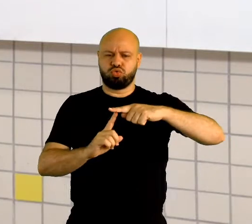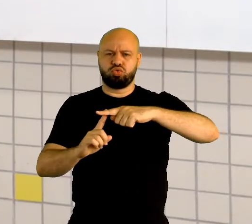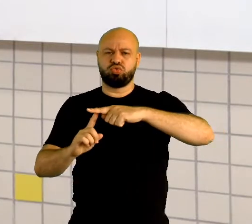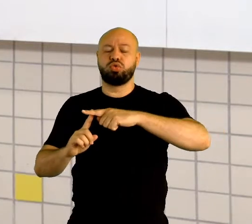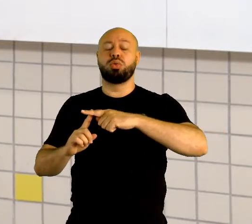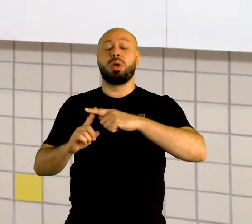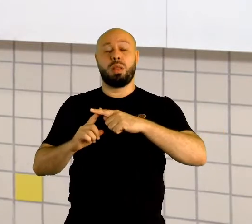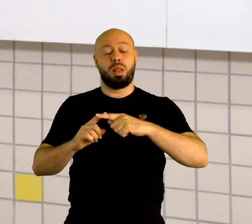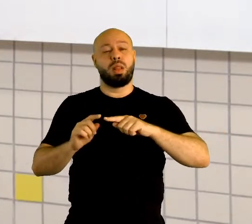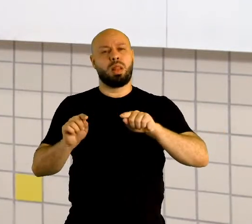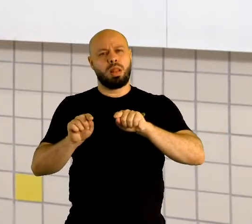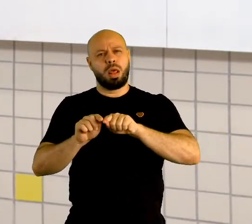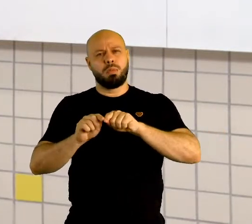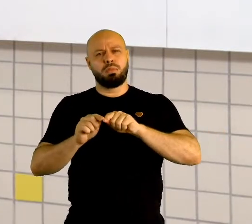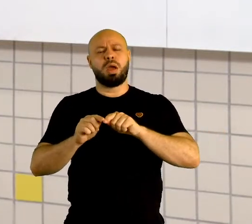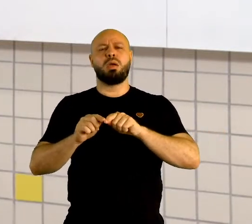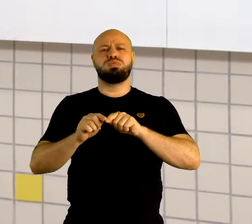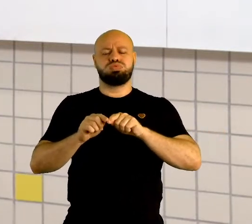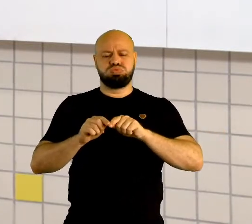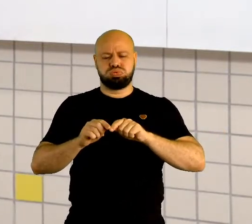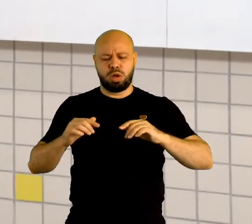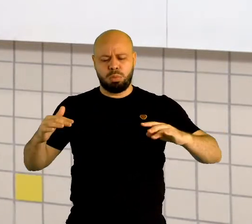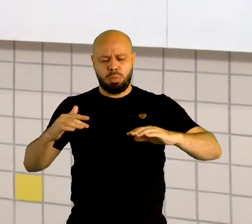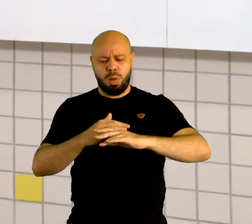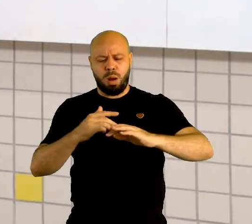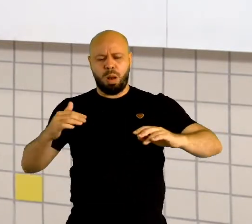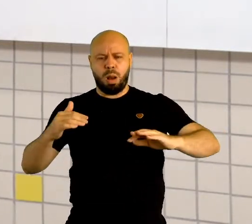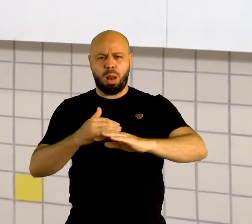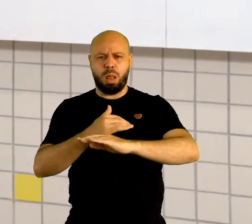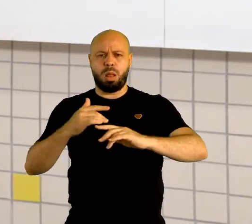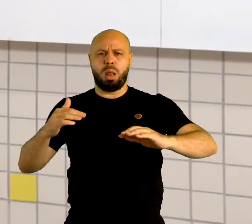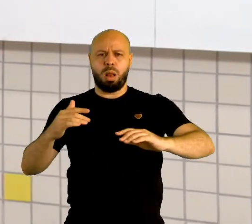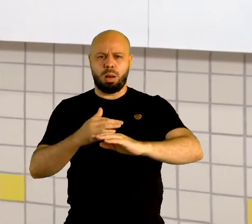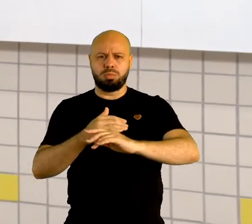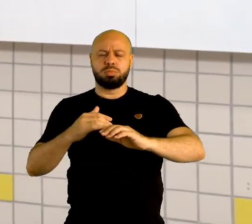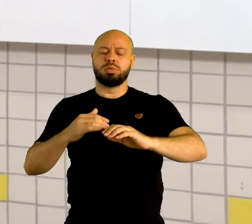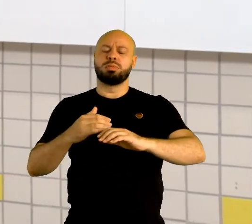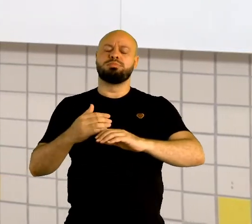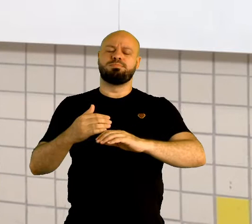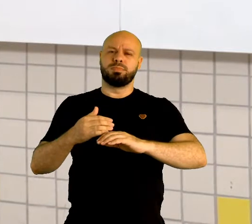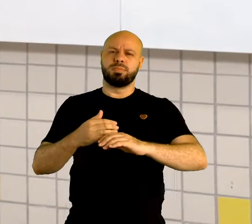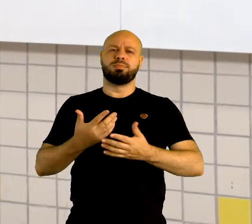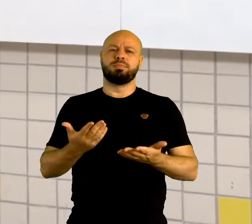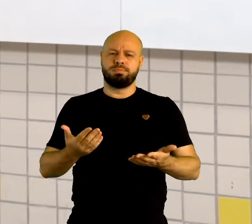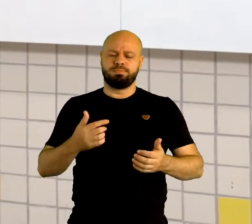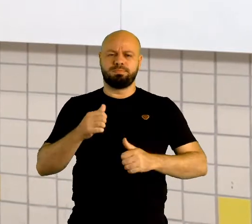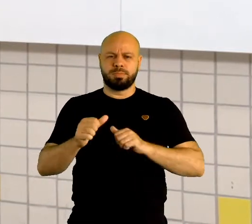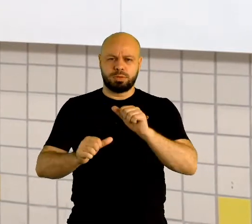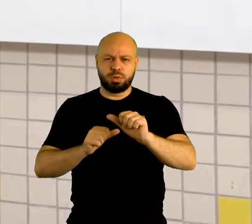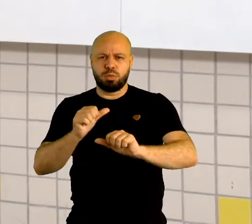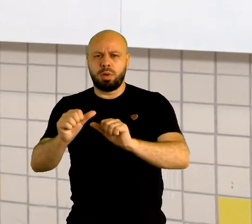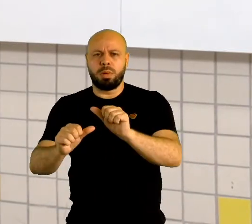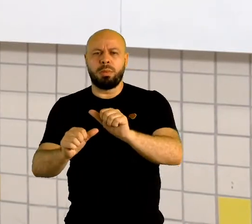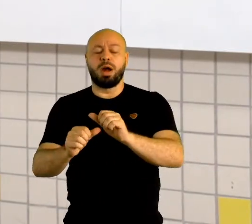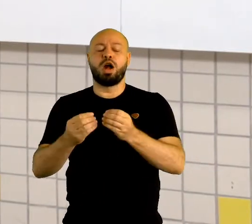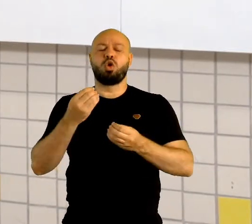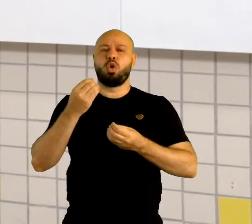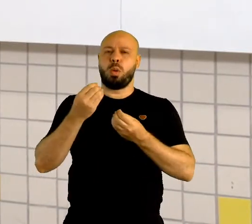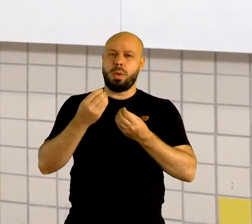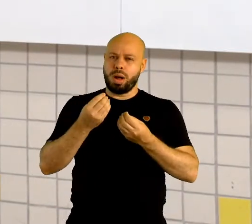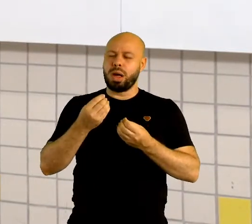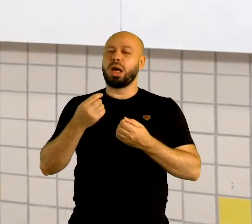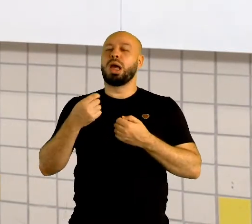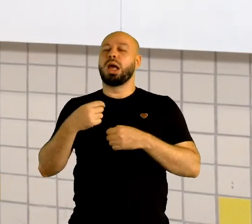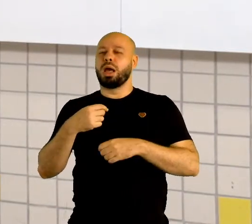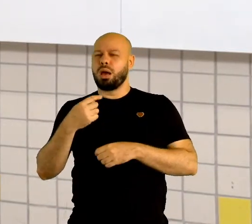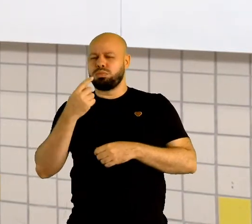do tempo e falamos do cuidado que vocês precisam ter ao utilizarem os meios de comunicação por causa das fake